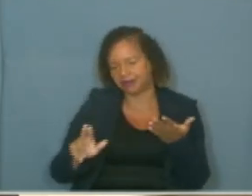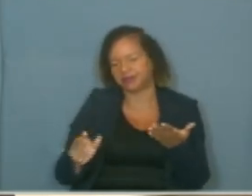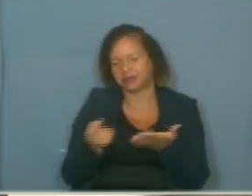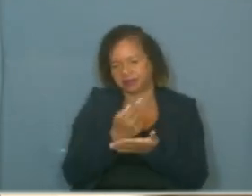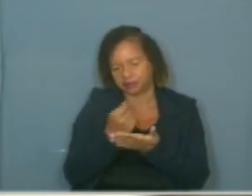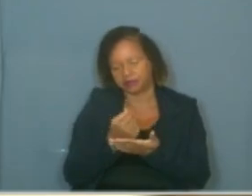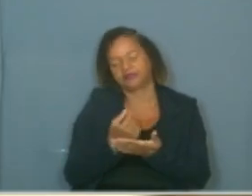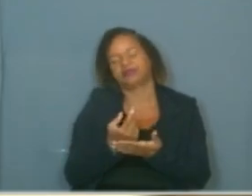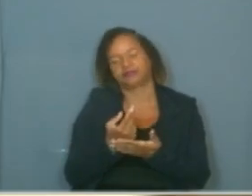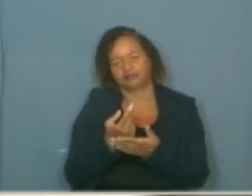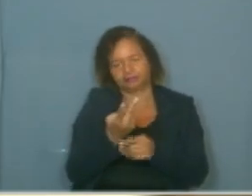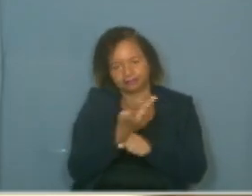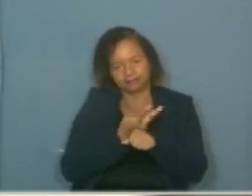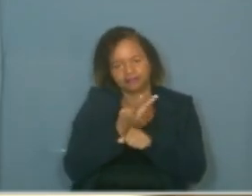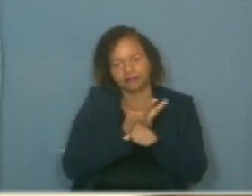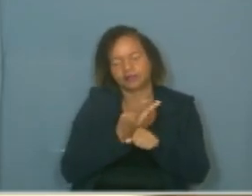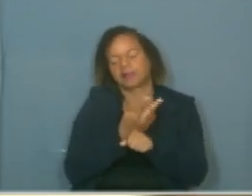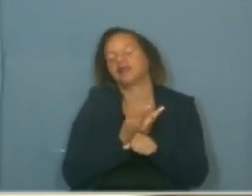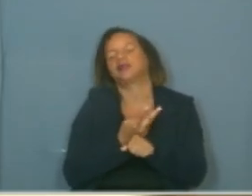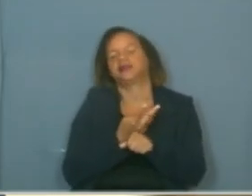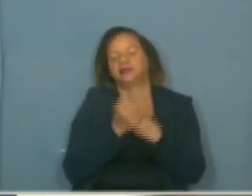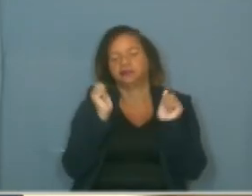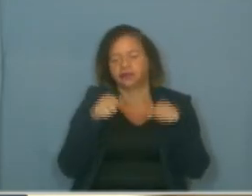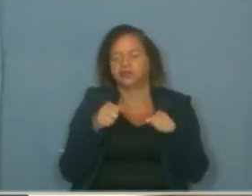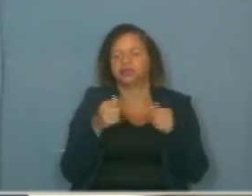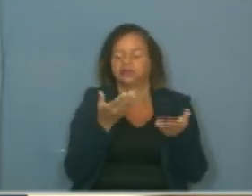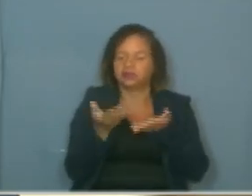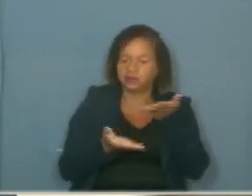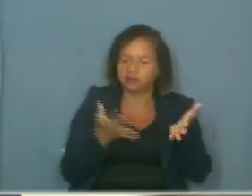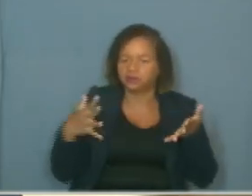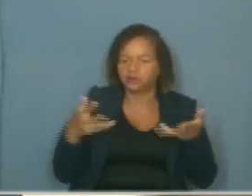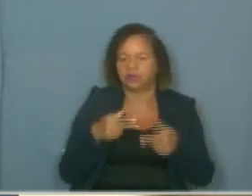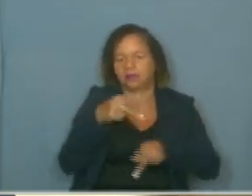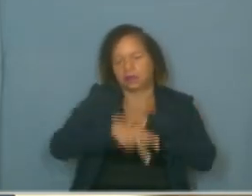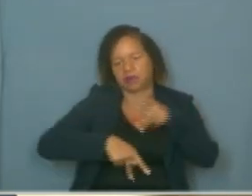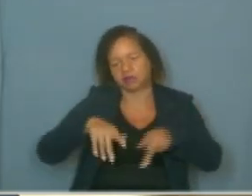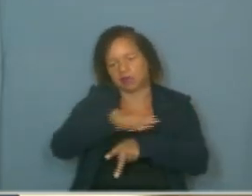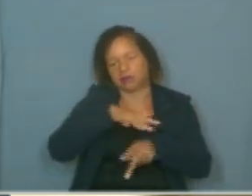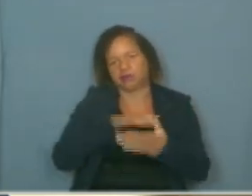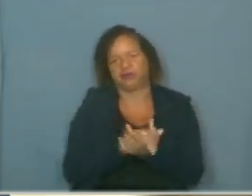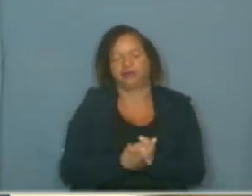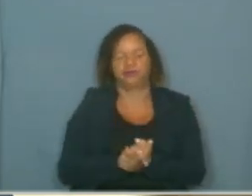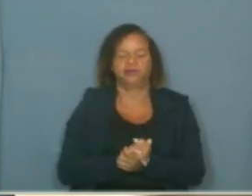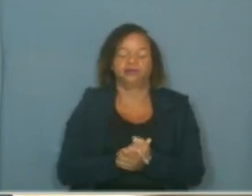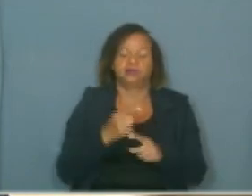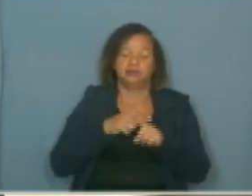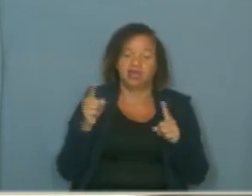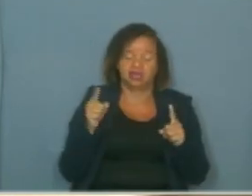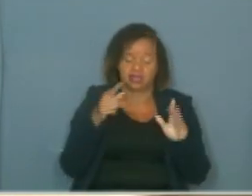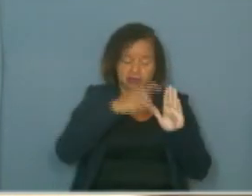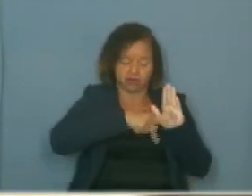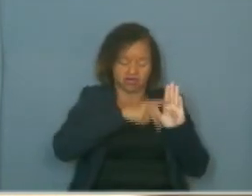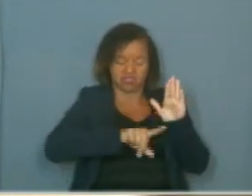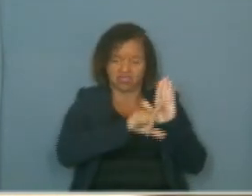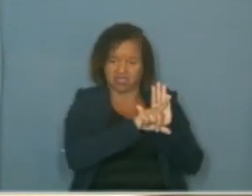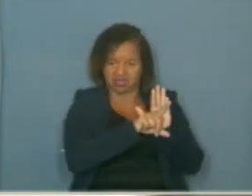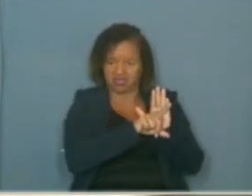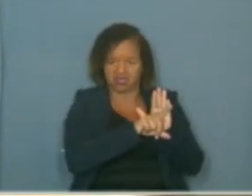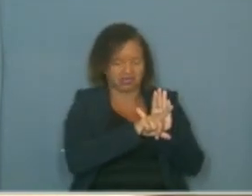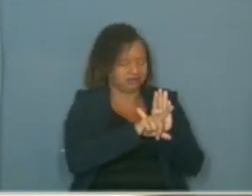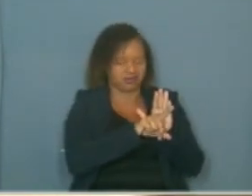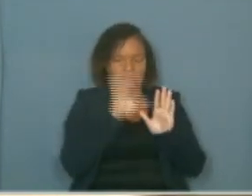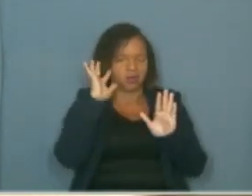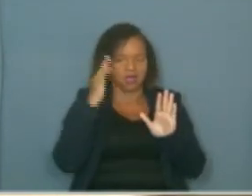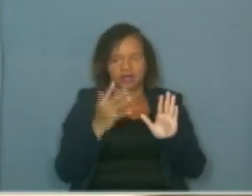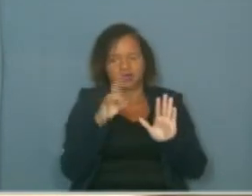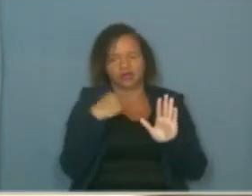altamente procurados, demandados e úteis, possam atender a toda a população. Mas esse projeto de lei, ele não